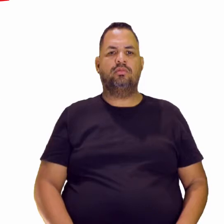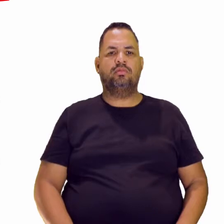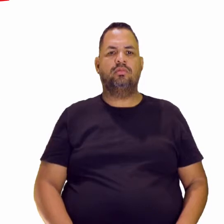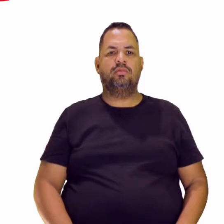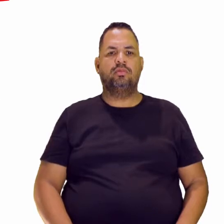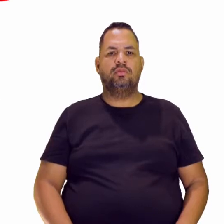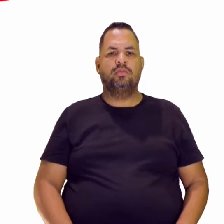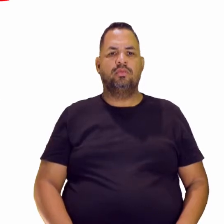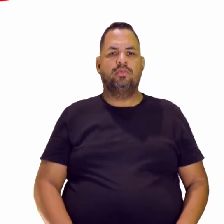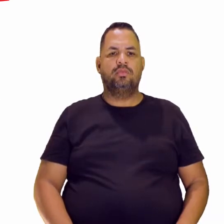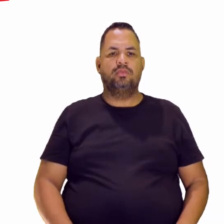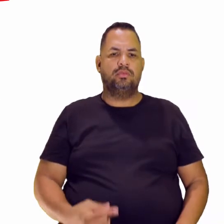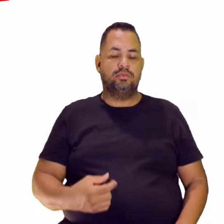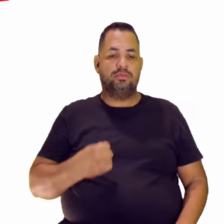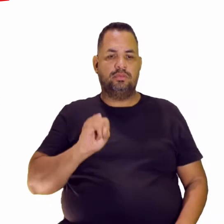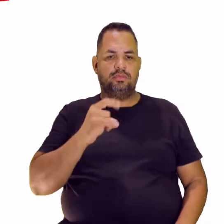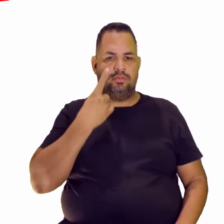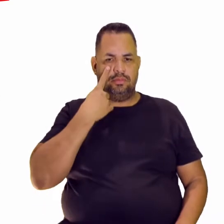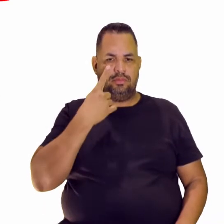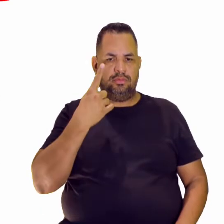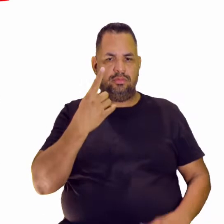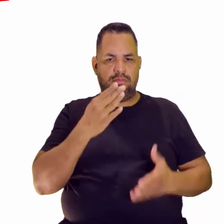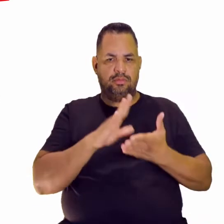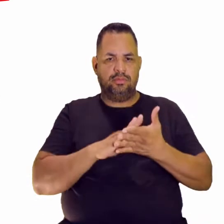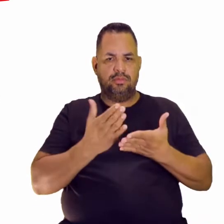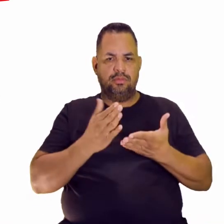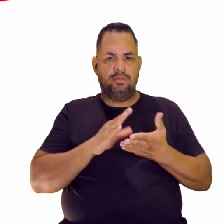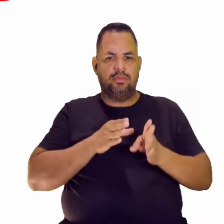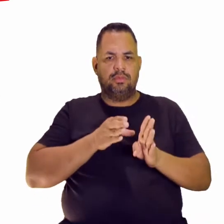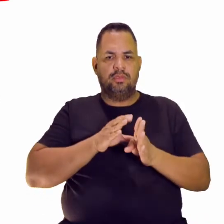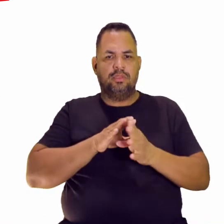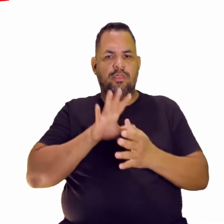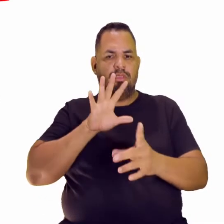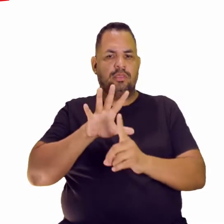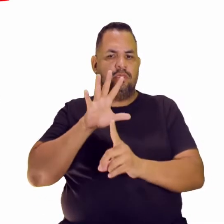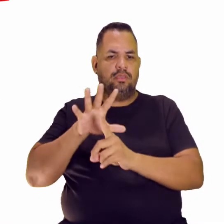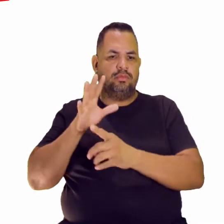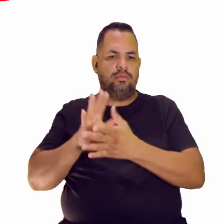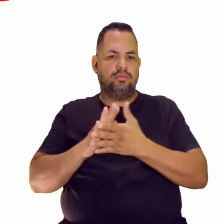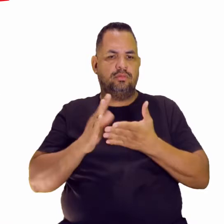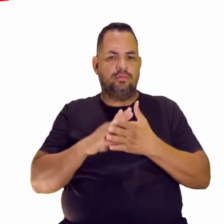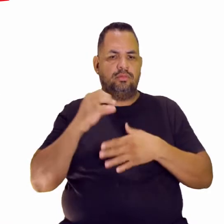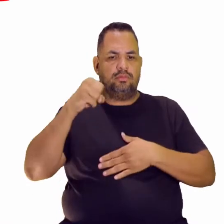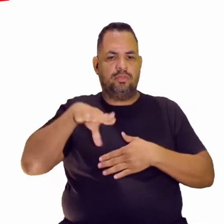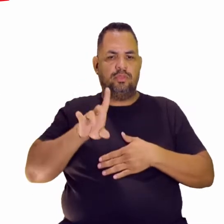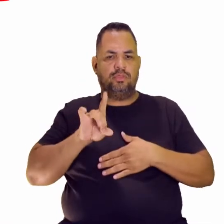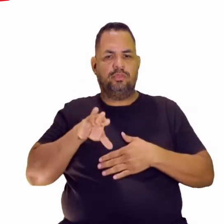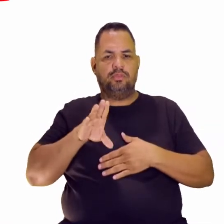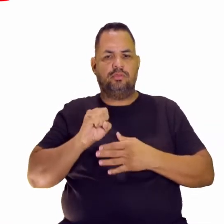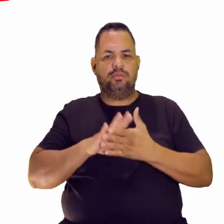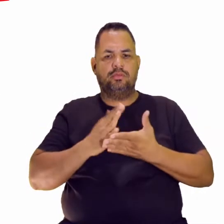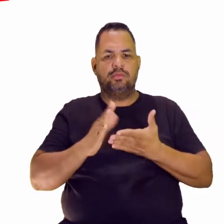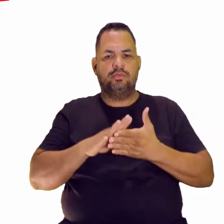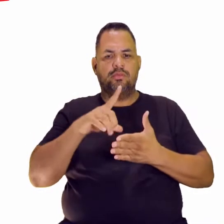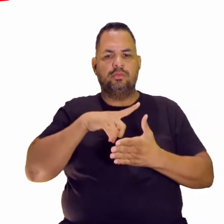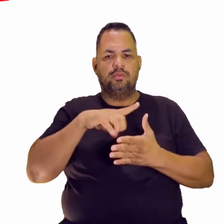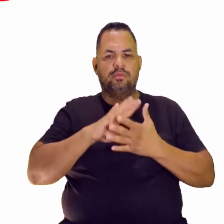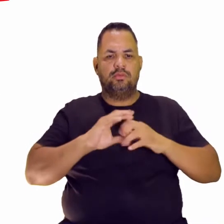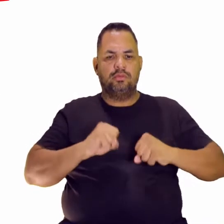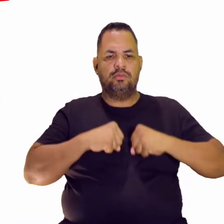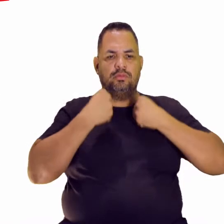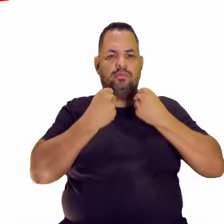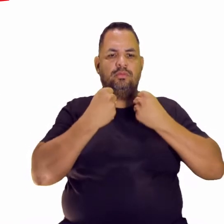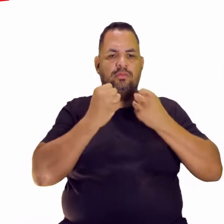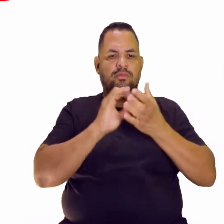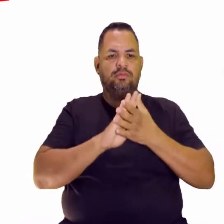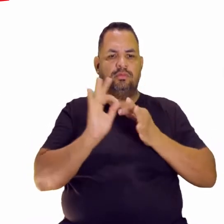Então, se verificarmos que as tendências mais importantes do modernismo definem-se no esforço por